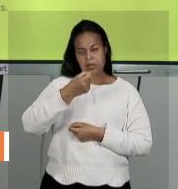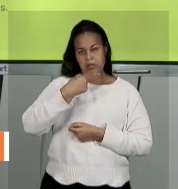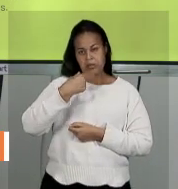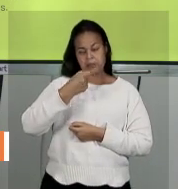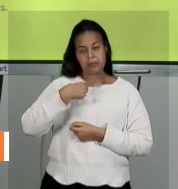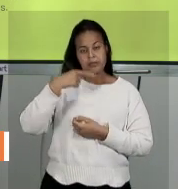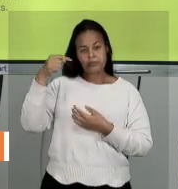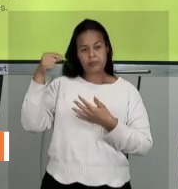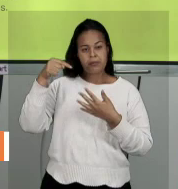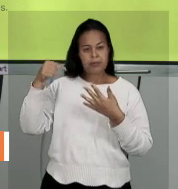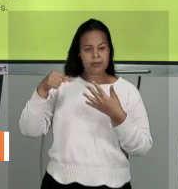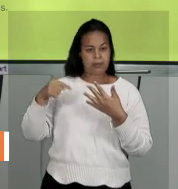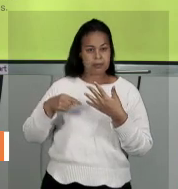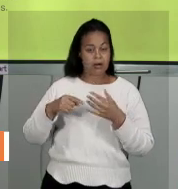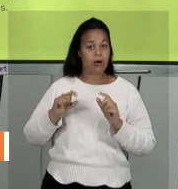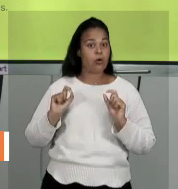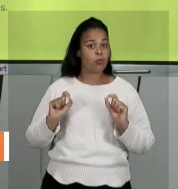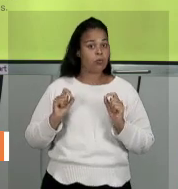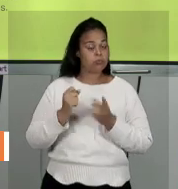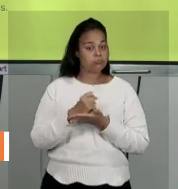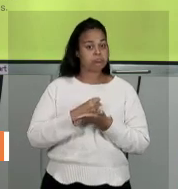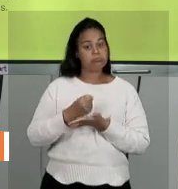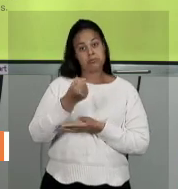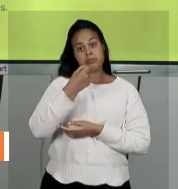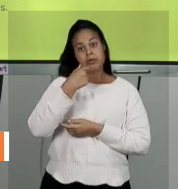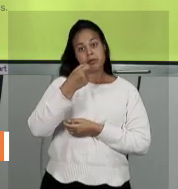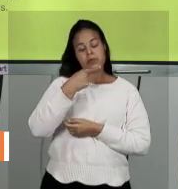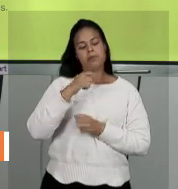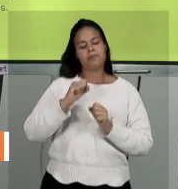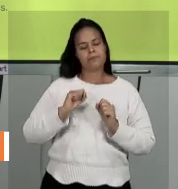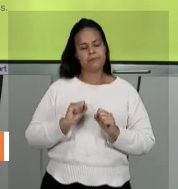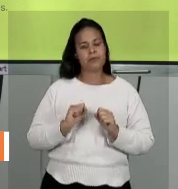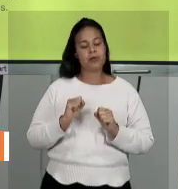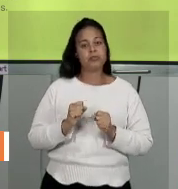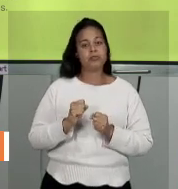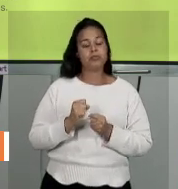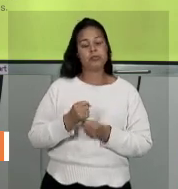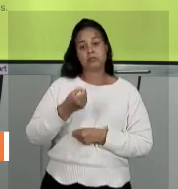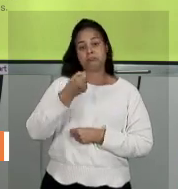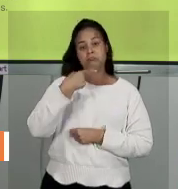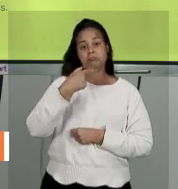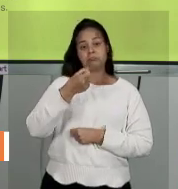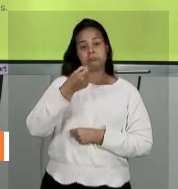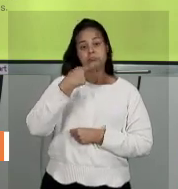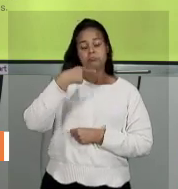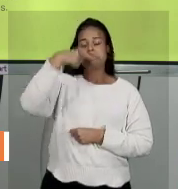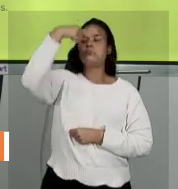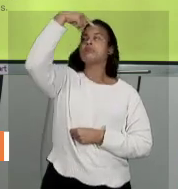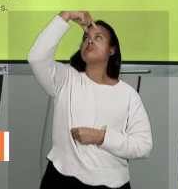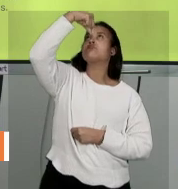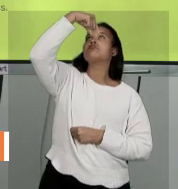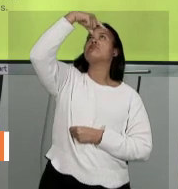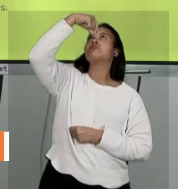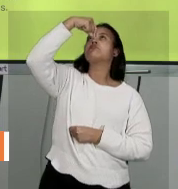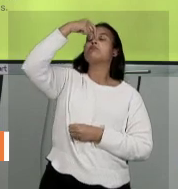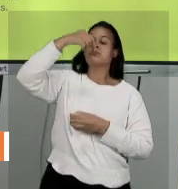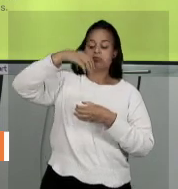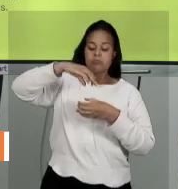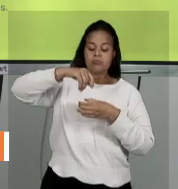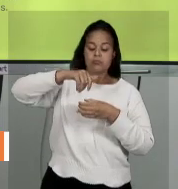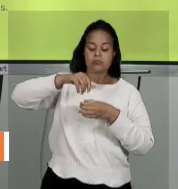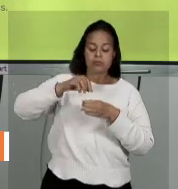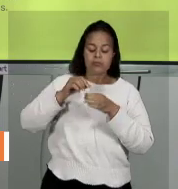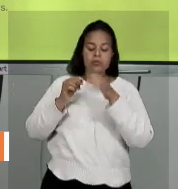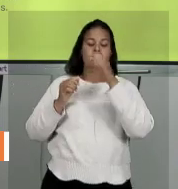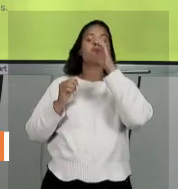são medicamentos que podem ter diversas formas, como comprimidos, gotas, xarope, pílulas